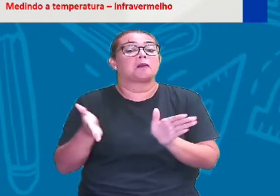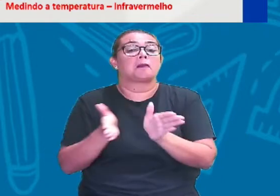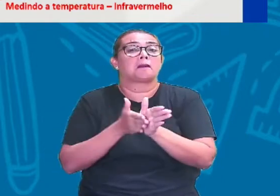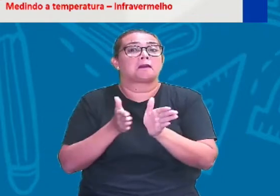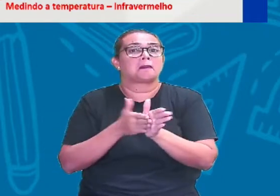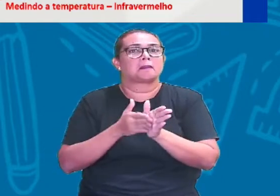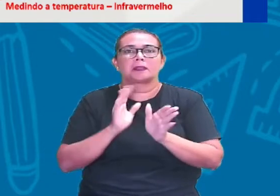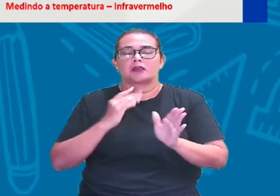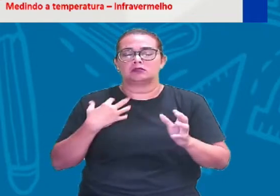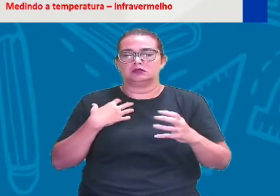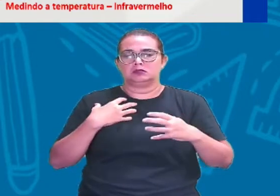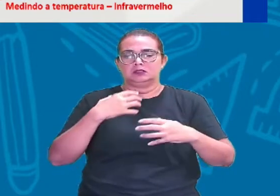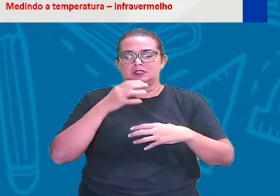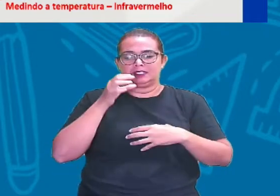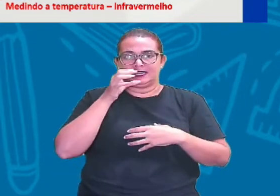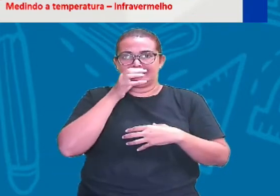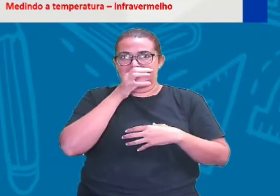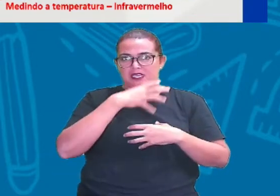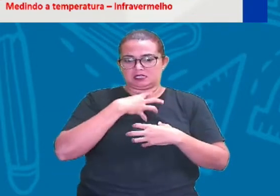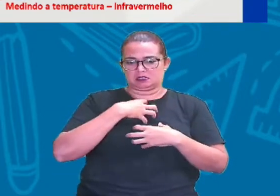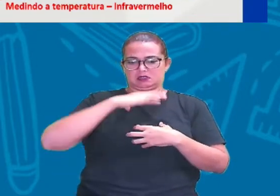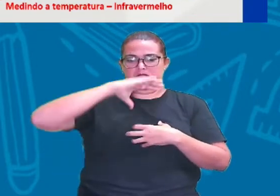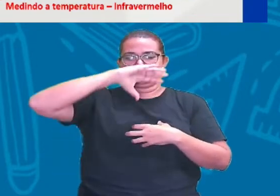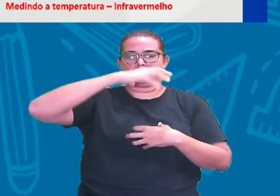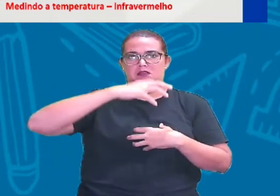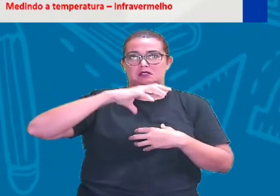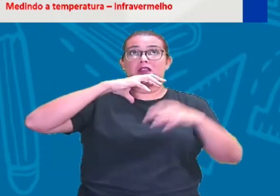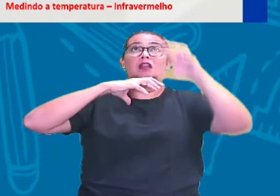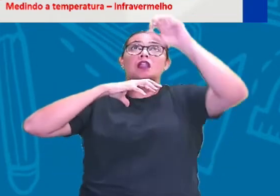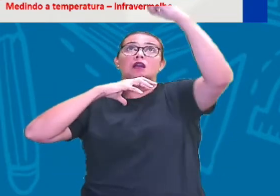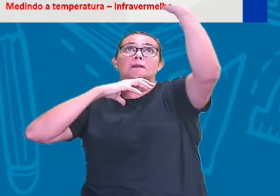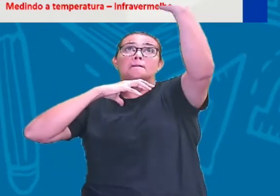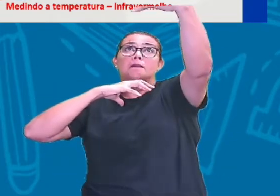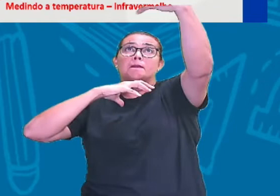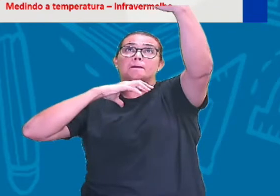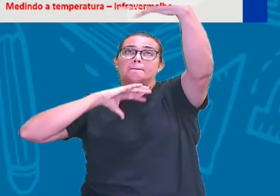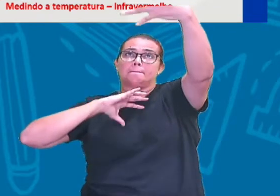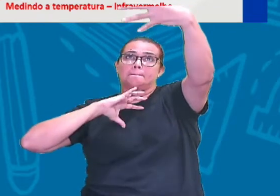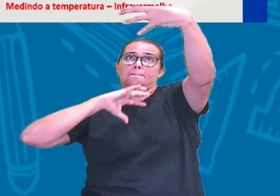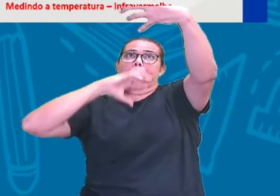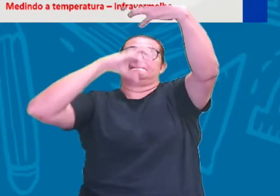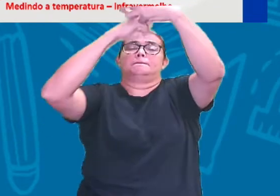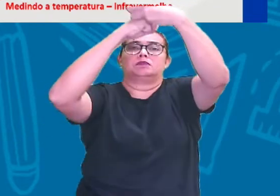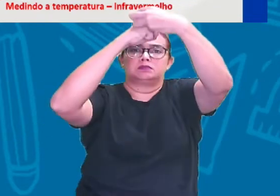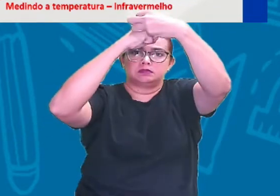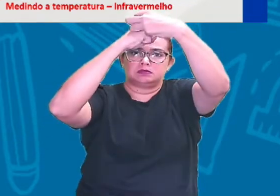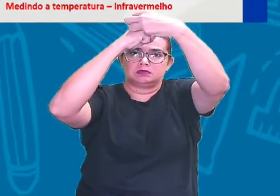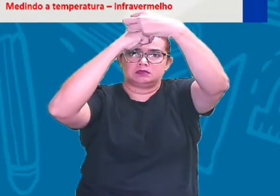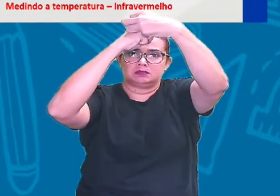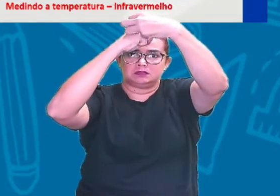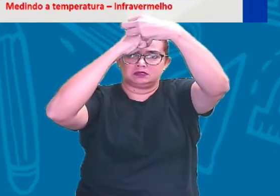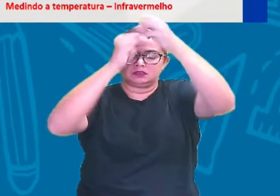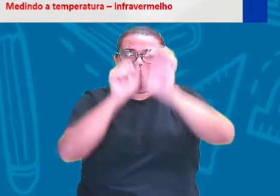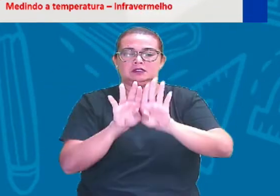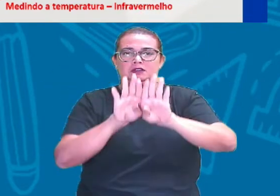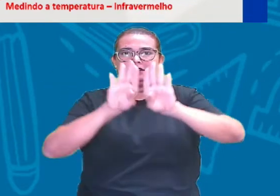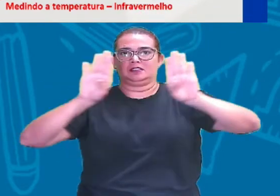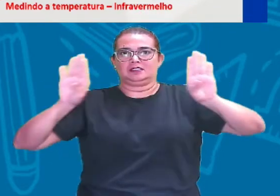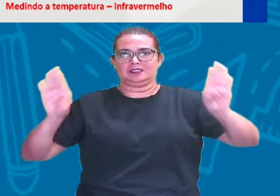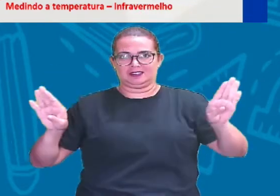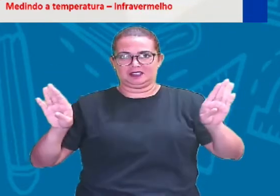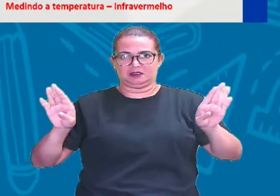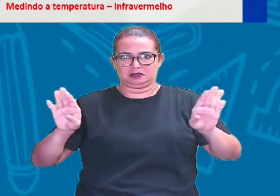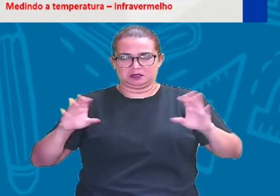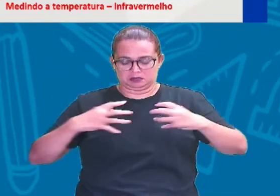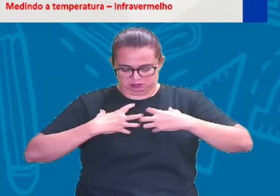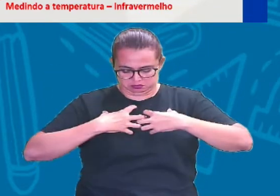está irradiando calor, então existe um sensor de calor. Esse sensor de calor, quando você emite calor, nós também emitimos